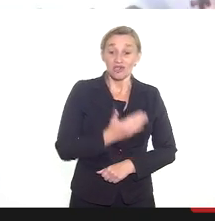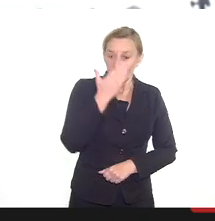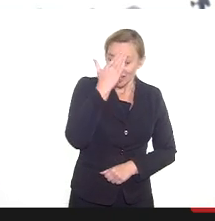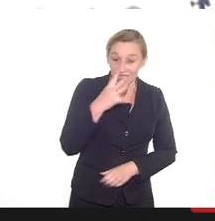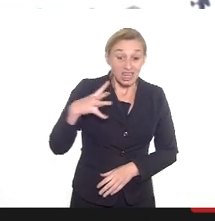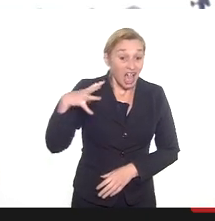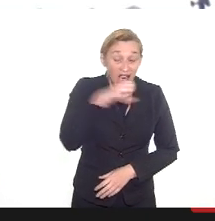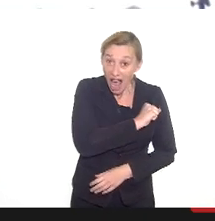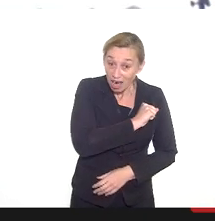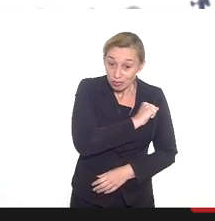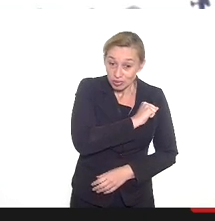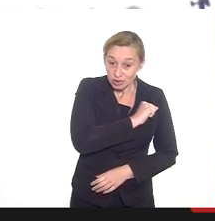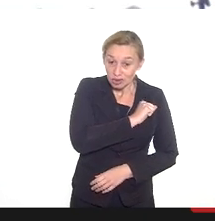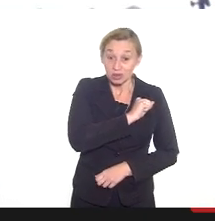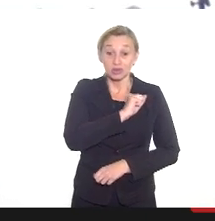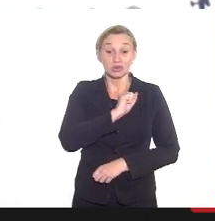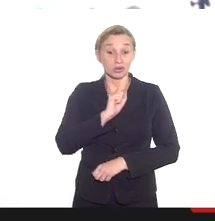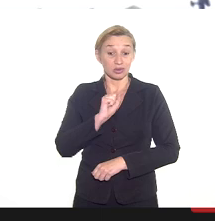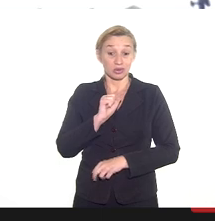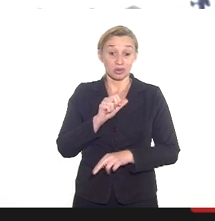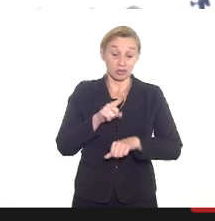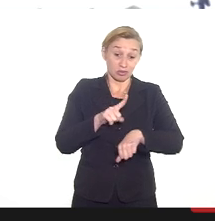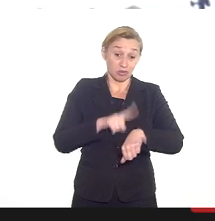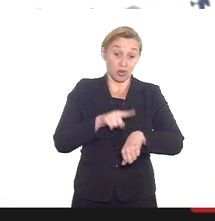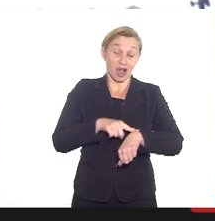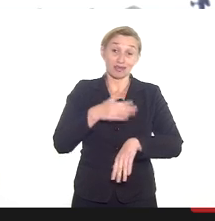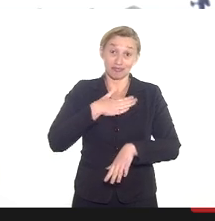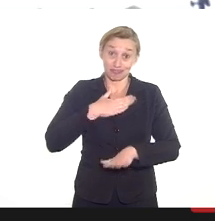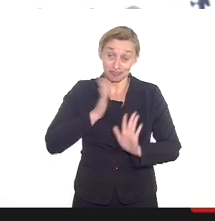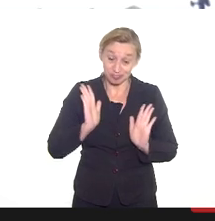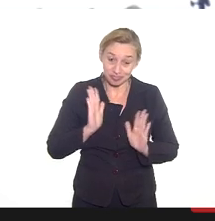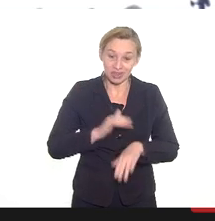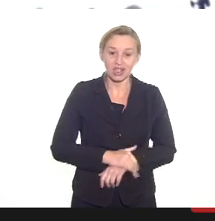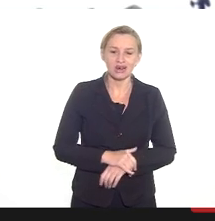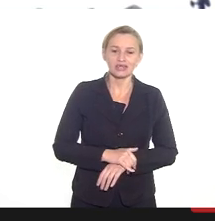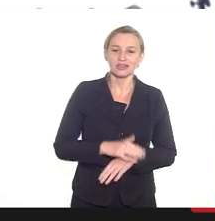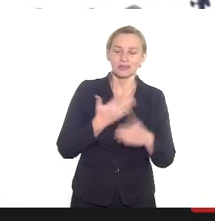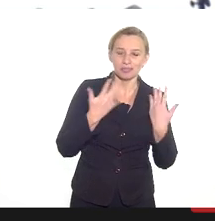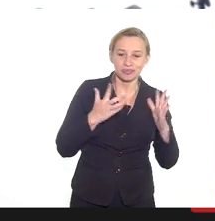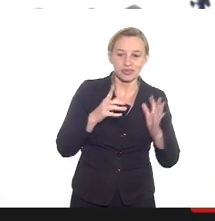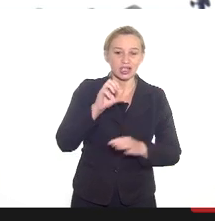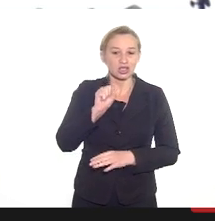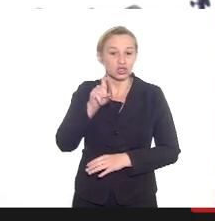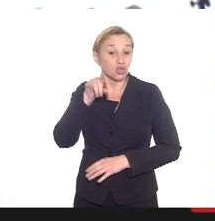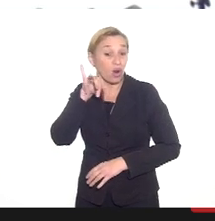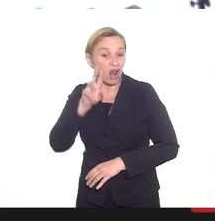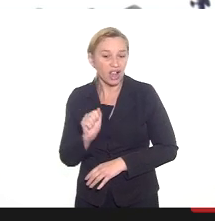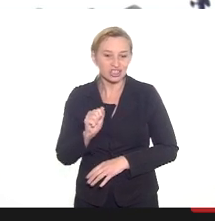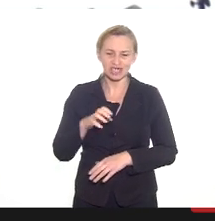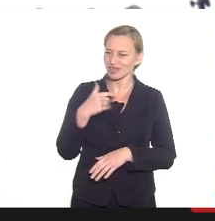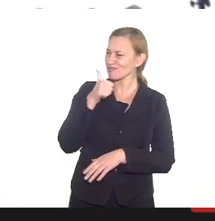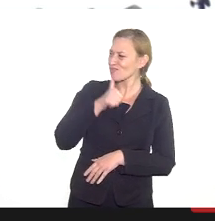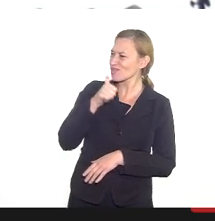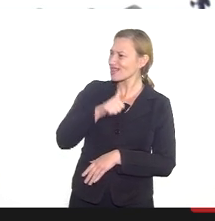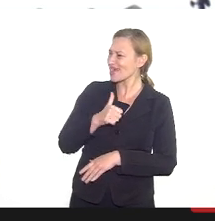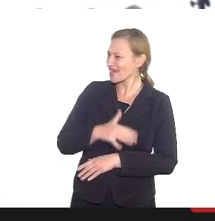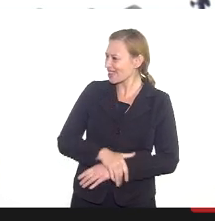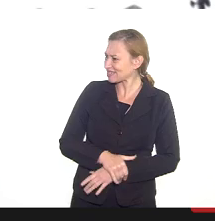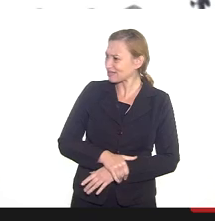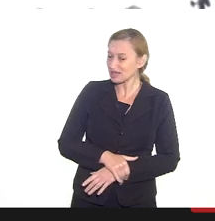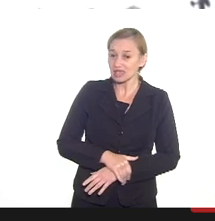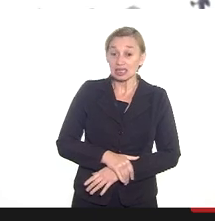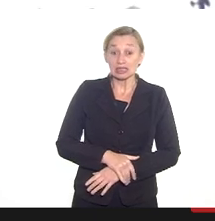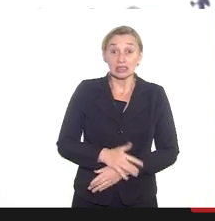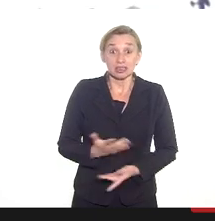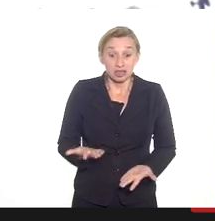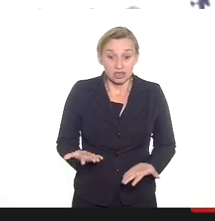agradecimentos rápidos em função realmente do meu horário. Quero saudar Solange, essa mulher que, apesar de